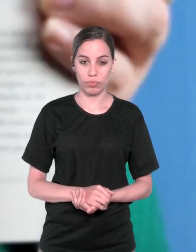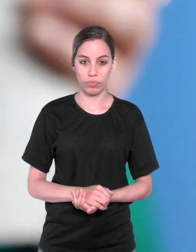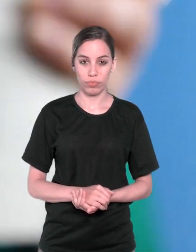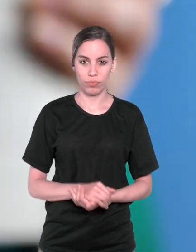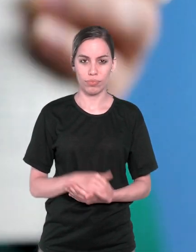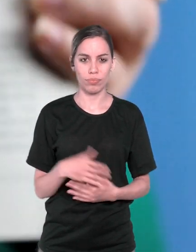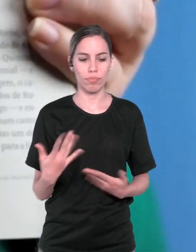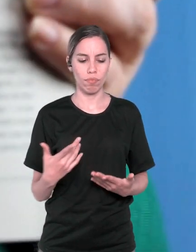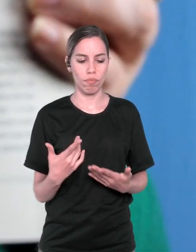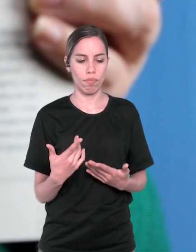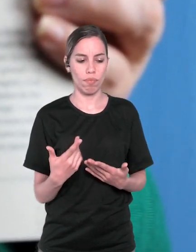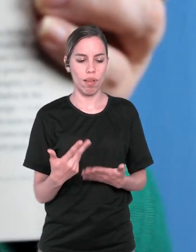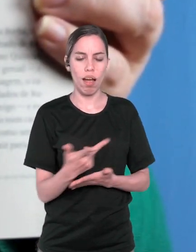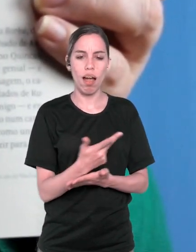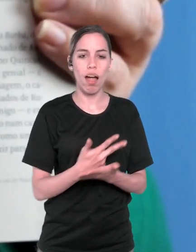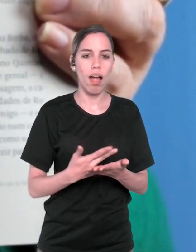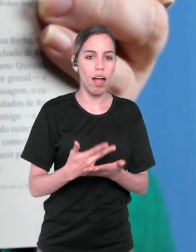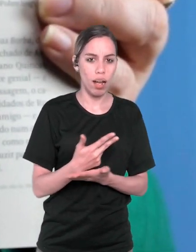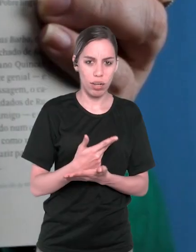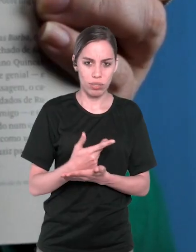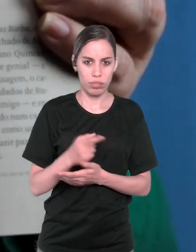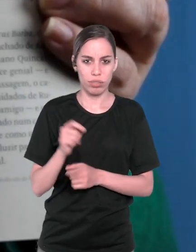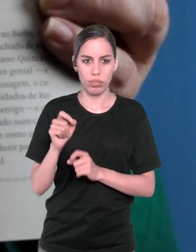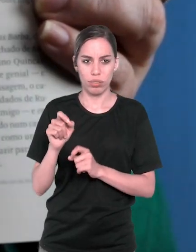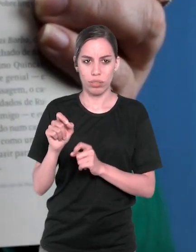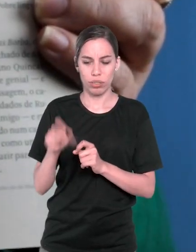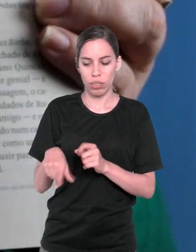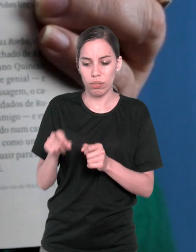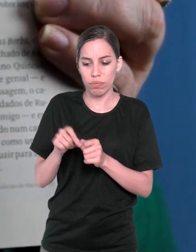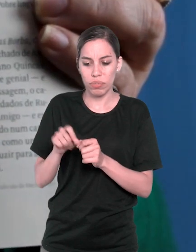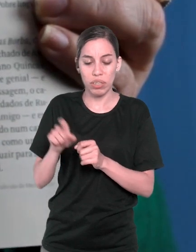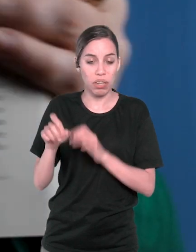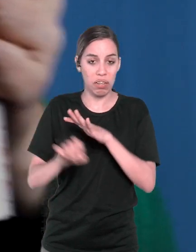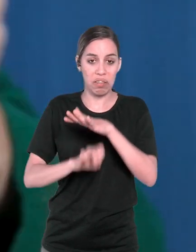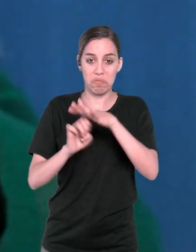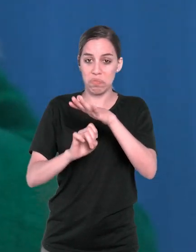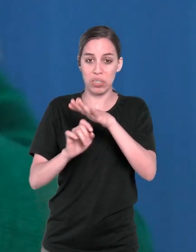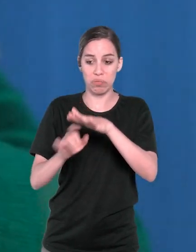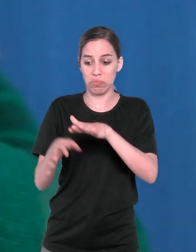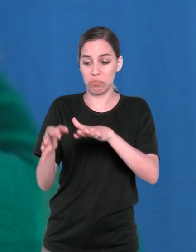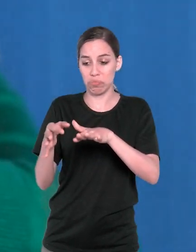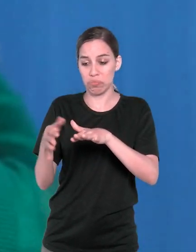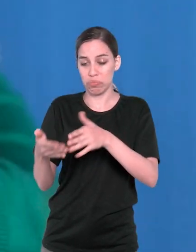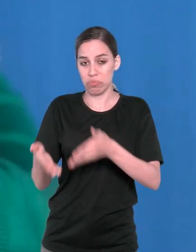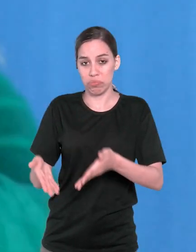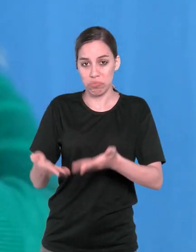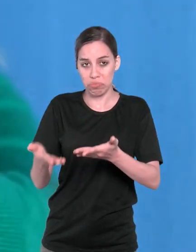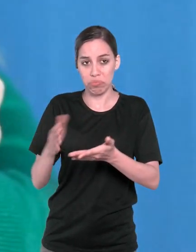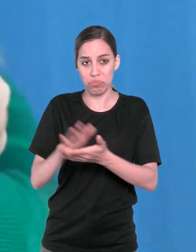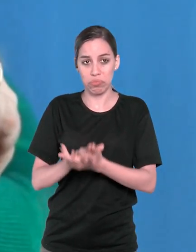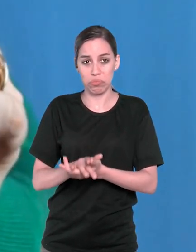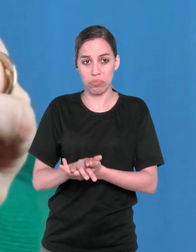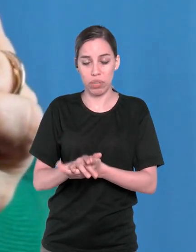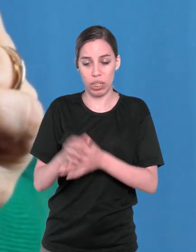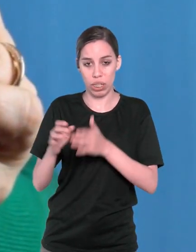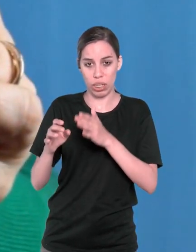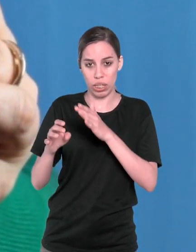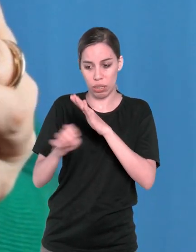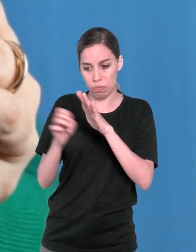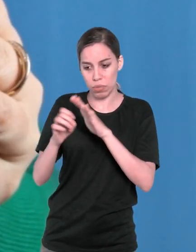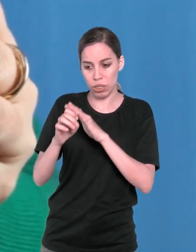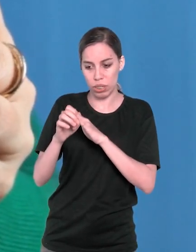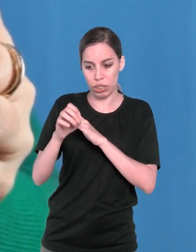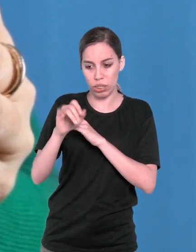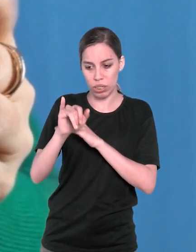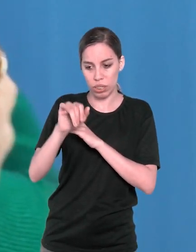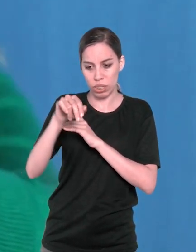Esse trabalho foi uma iniciativa da editora. A editora Instante, que é